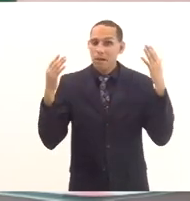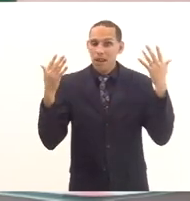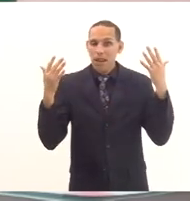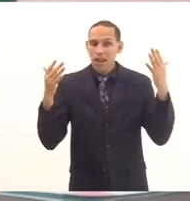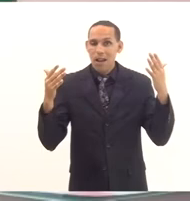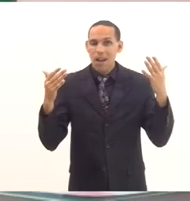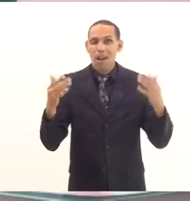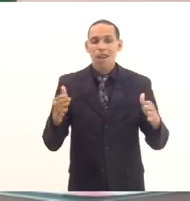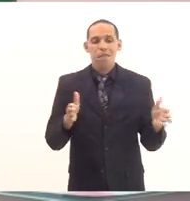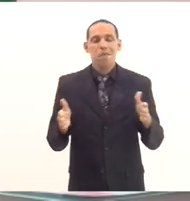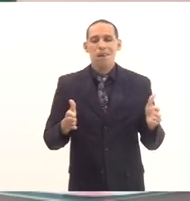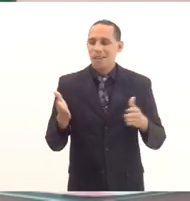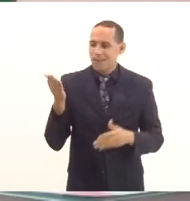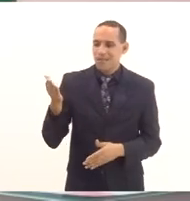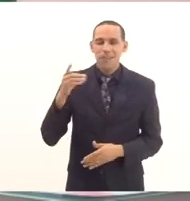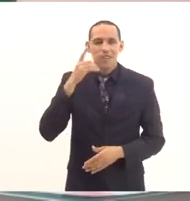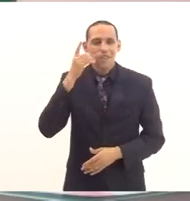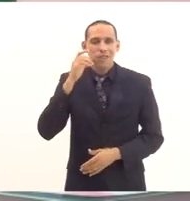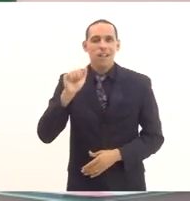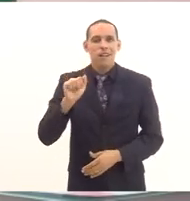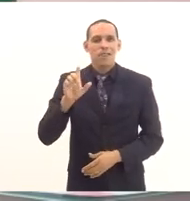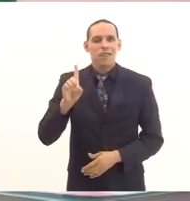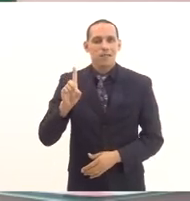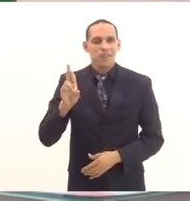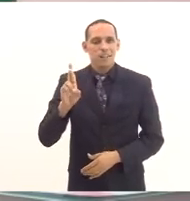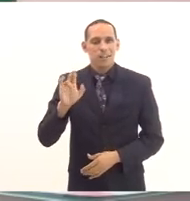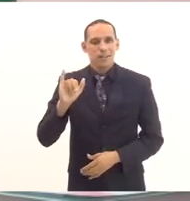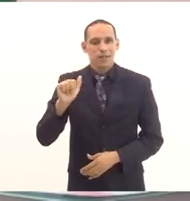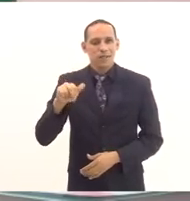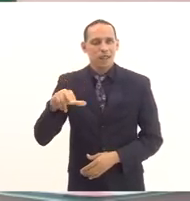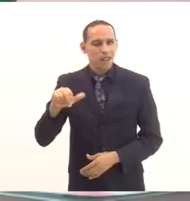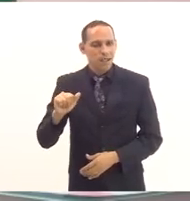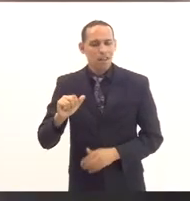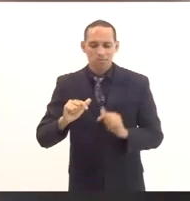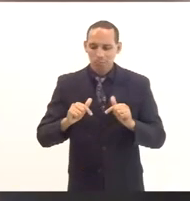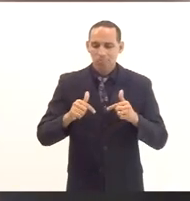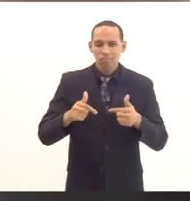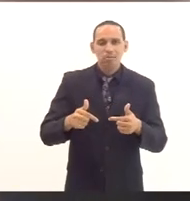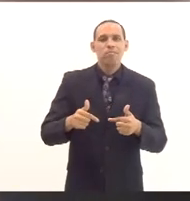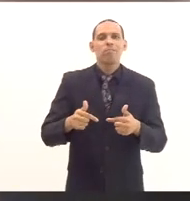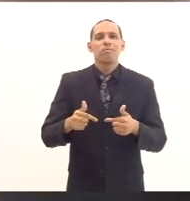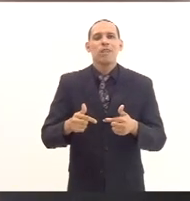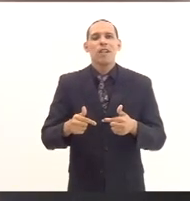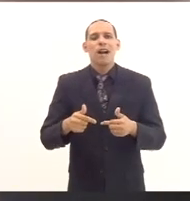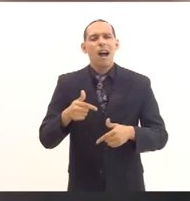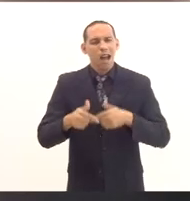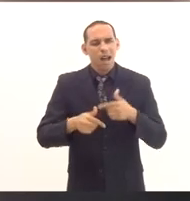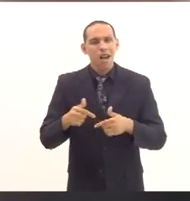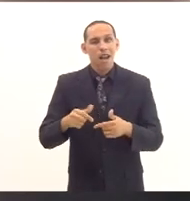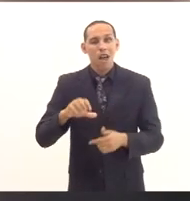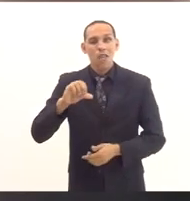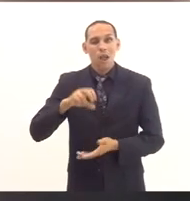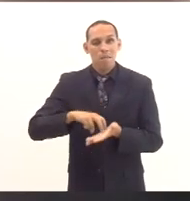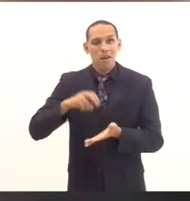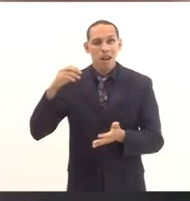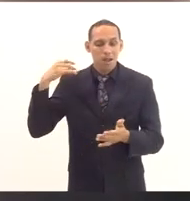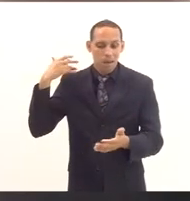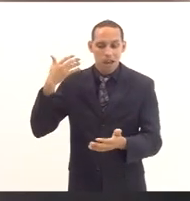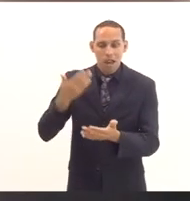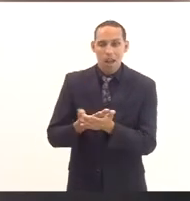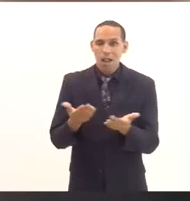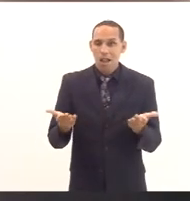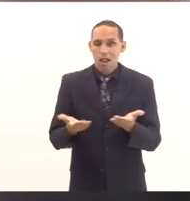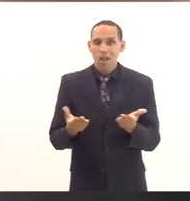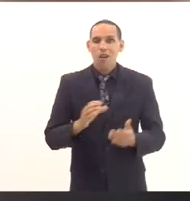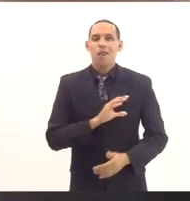mandado o deputado Adriana volta ao Adriana Baltazar sempre zelosa dele gente tava comigo dois das nove horas da manhã na comissão